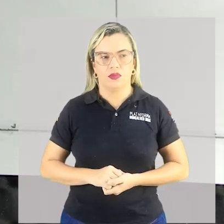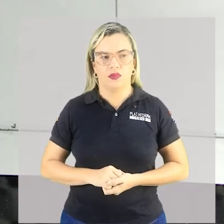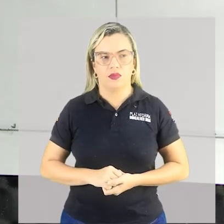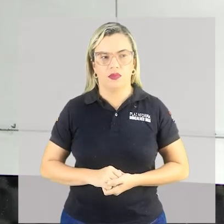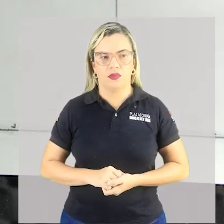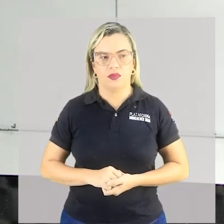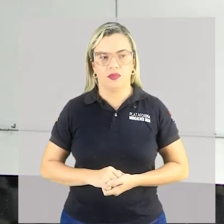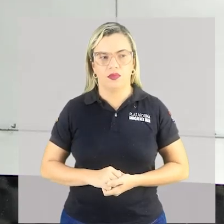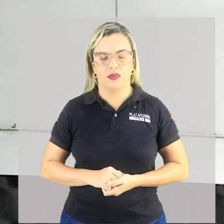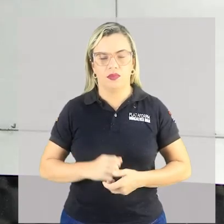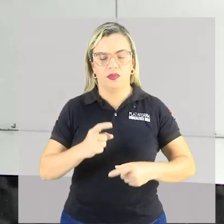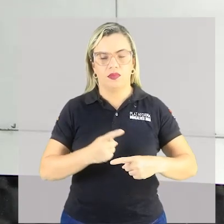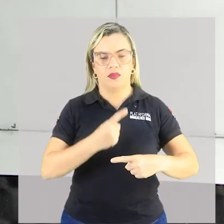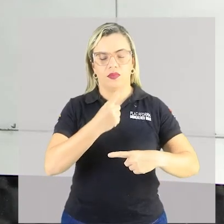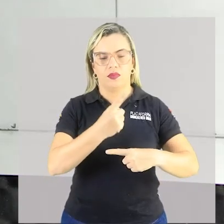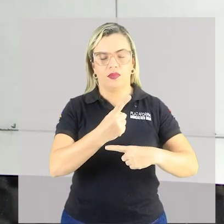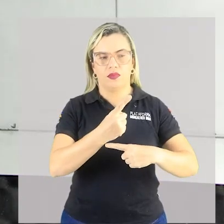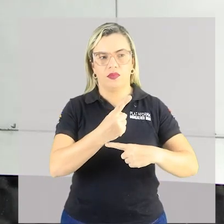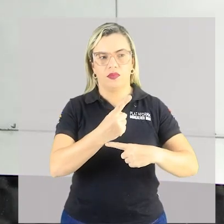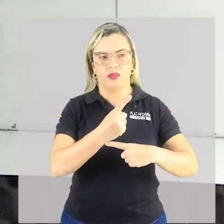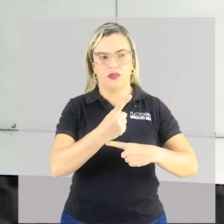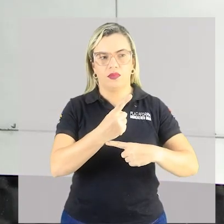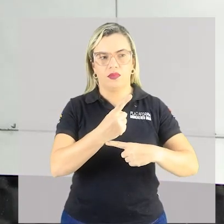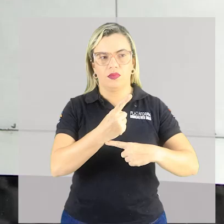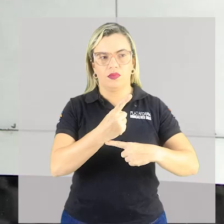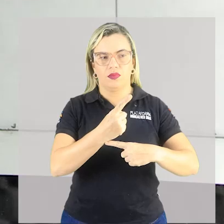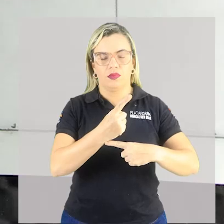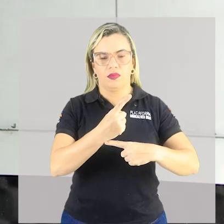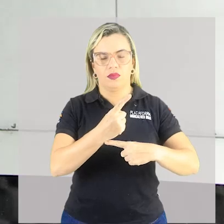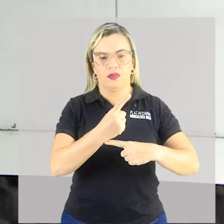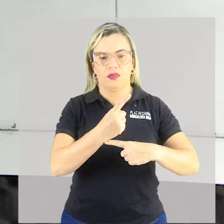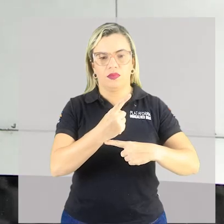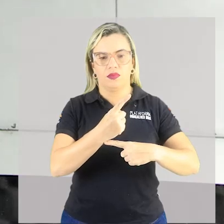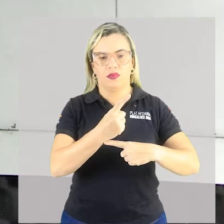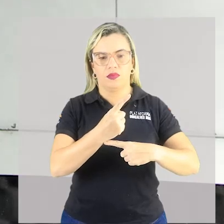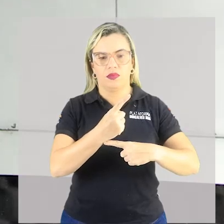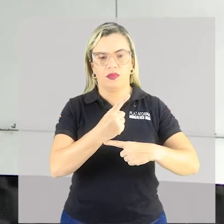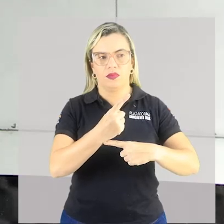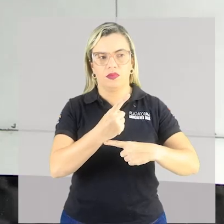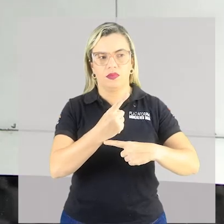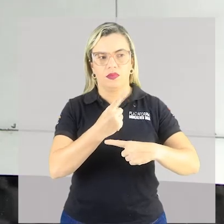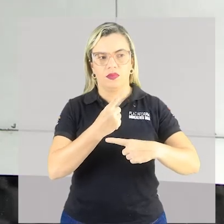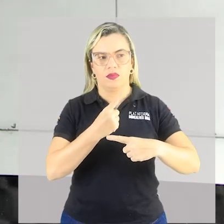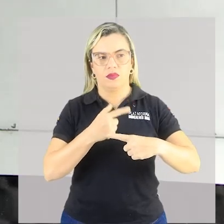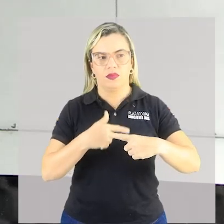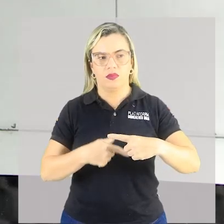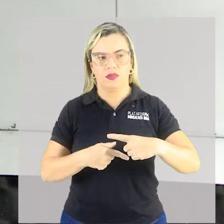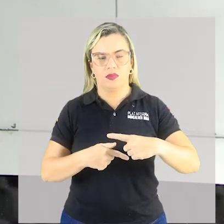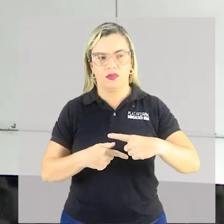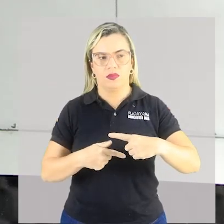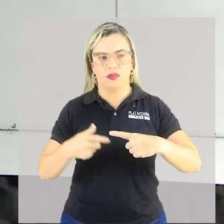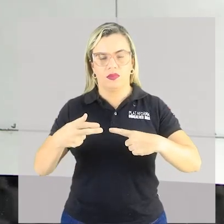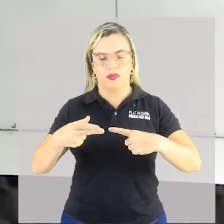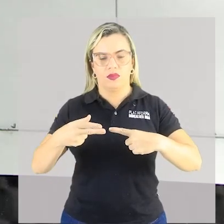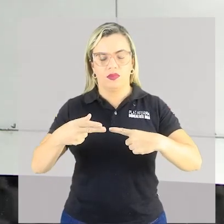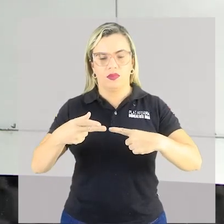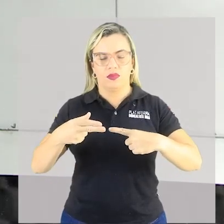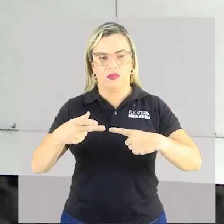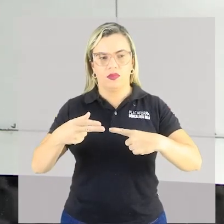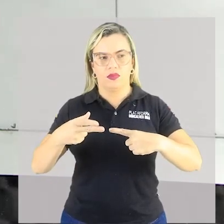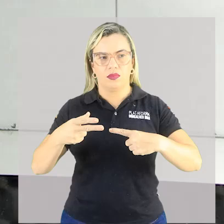Simplificando por 4, fica 1 sobre, tabuada, viu? 28 dividido por 4, 7.